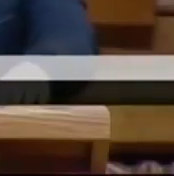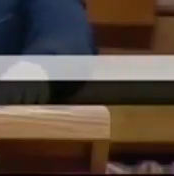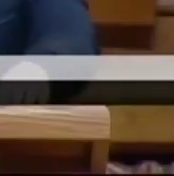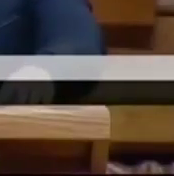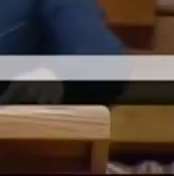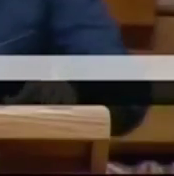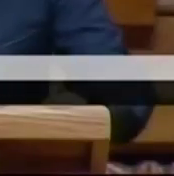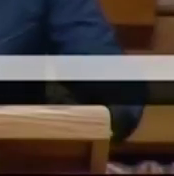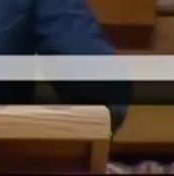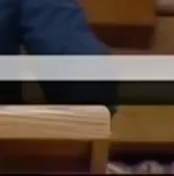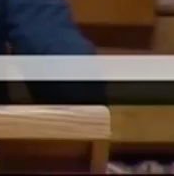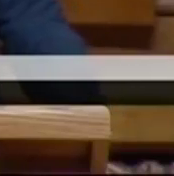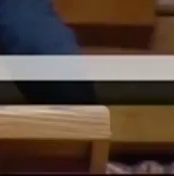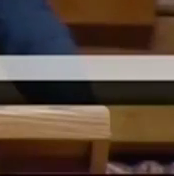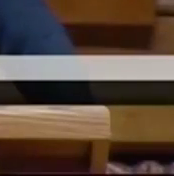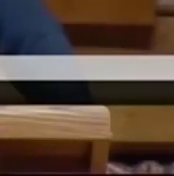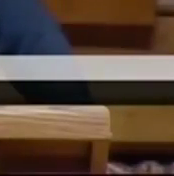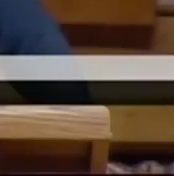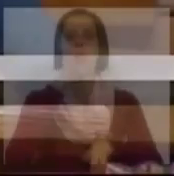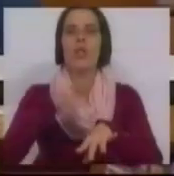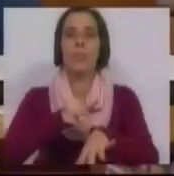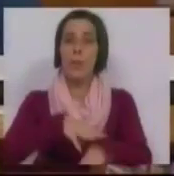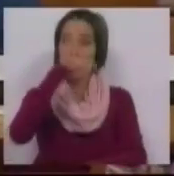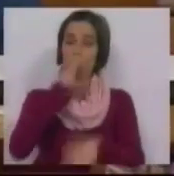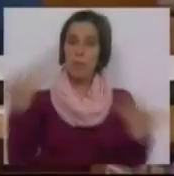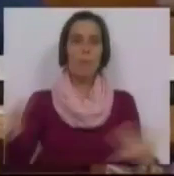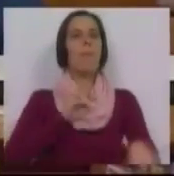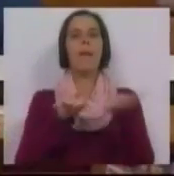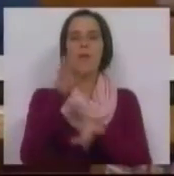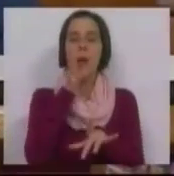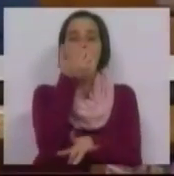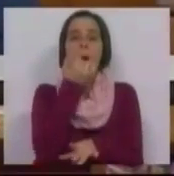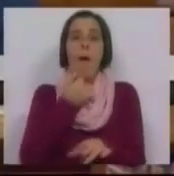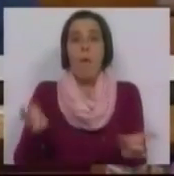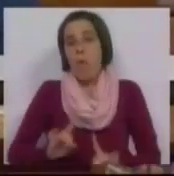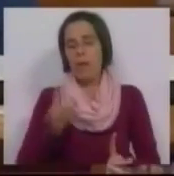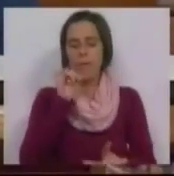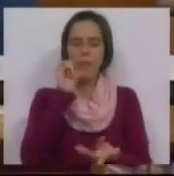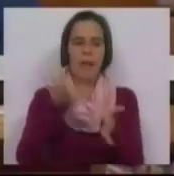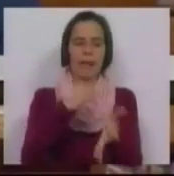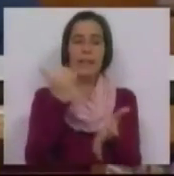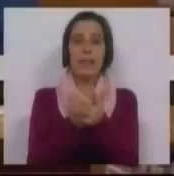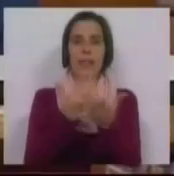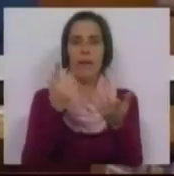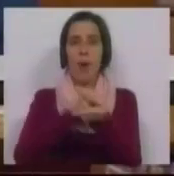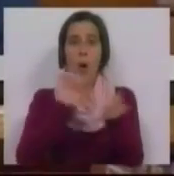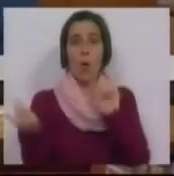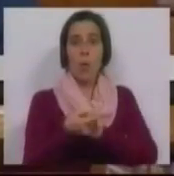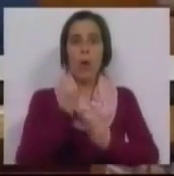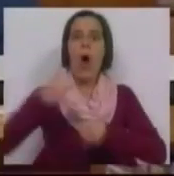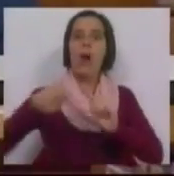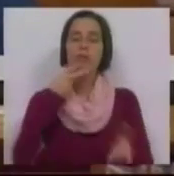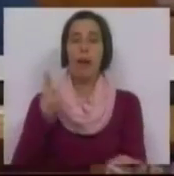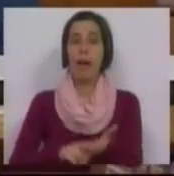Senhoras e senhores membros do Governo, senhoras e senhores deputados, não contente em andar permanentemente em contramão com a